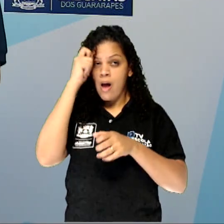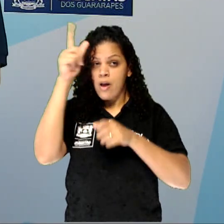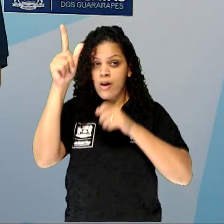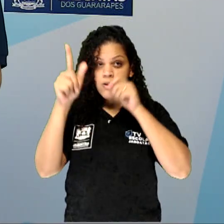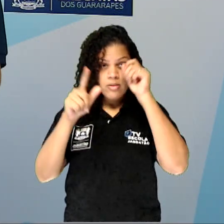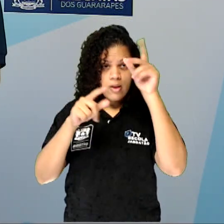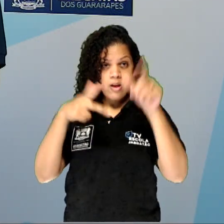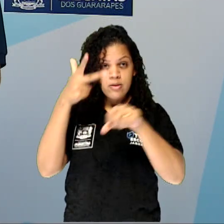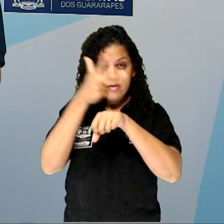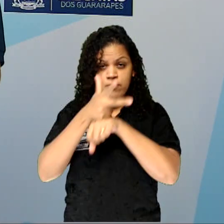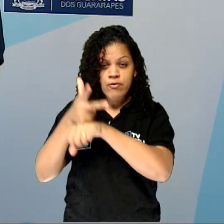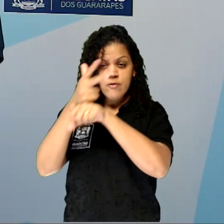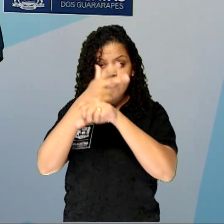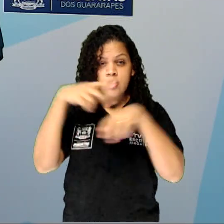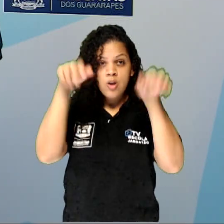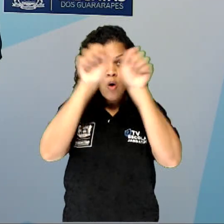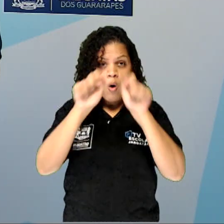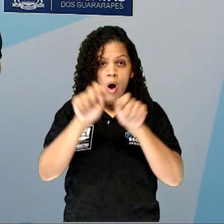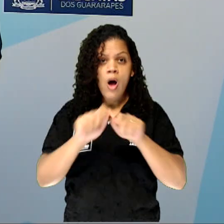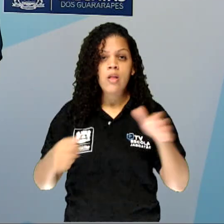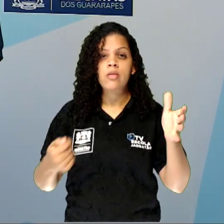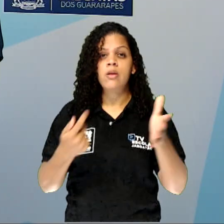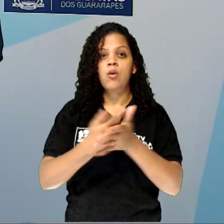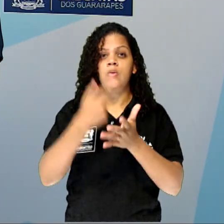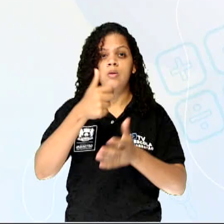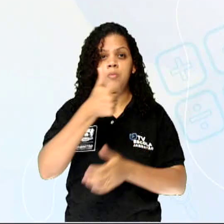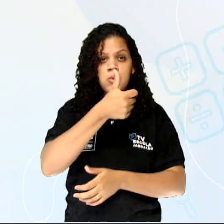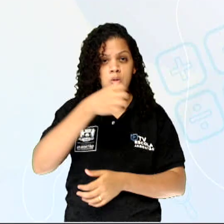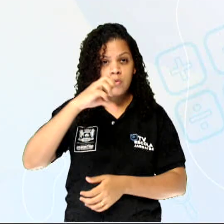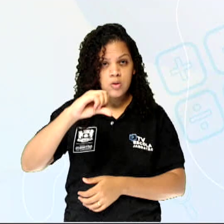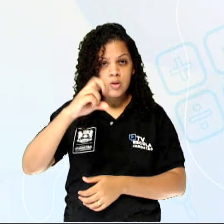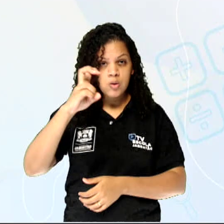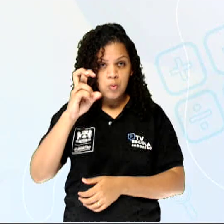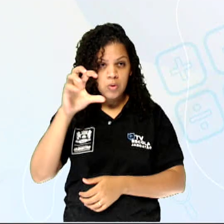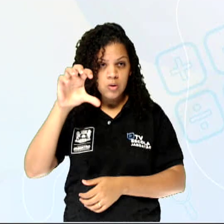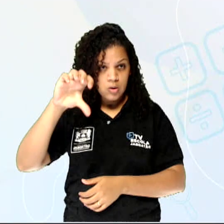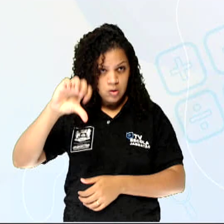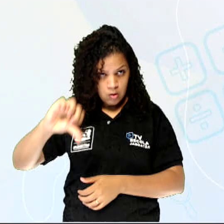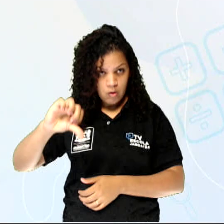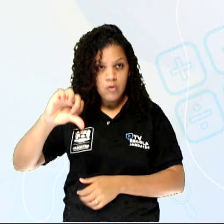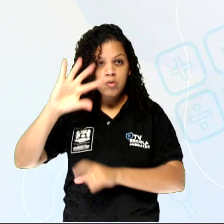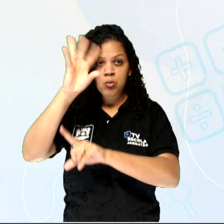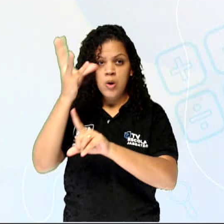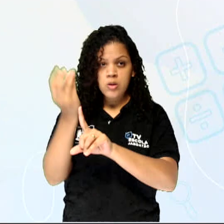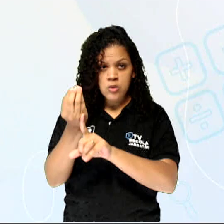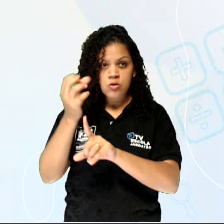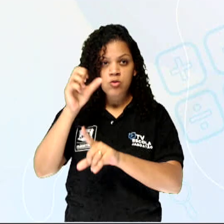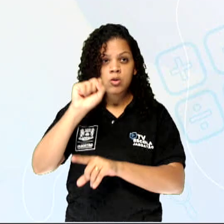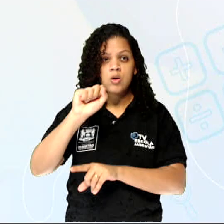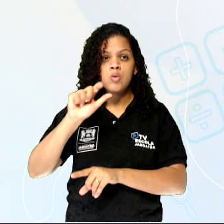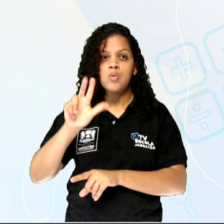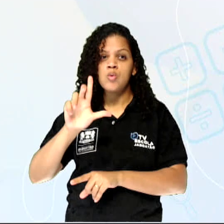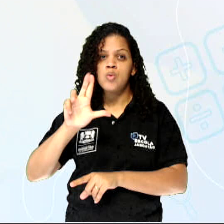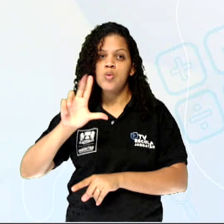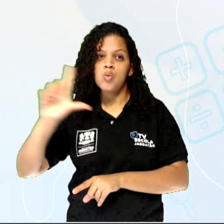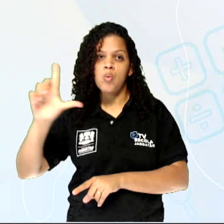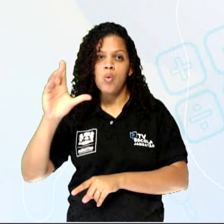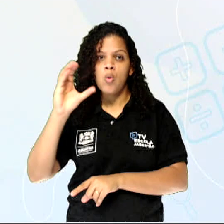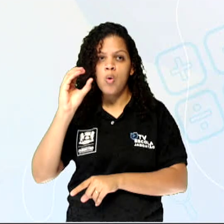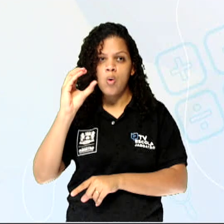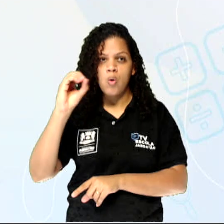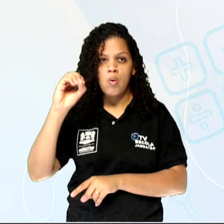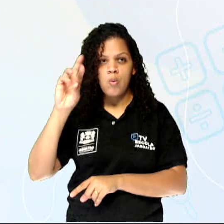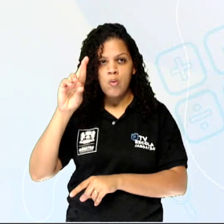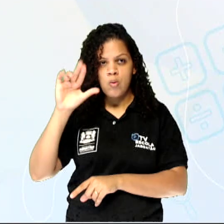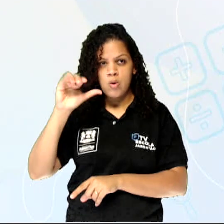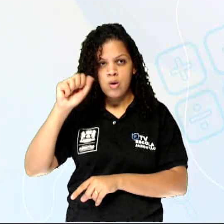em 1959, quando o artista sul-coreano Namjoon Paik, né, que nasceu